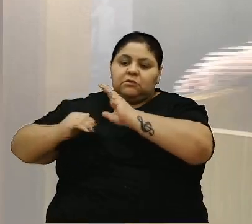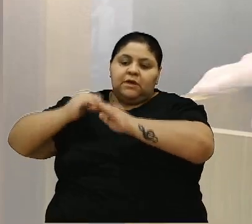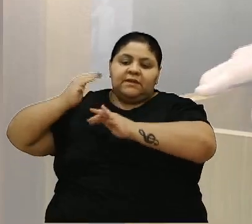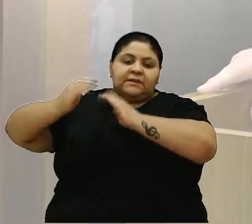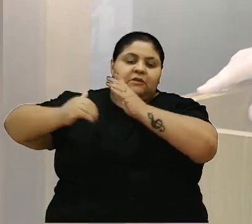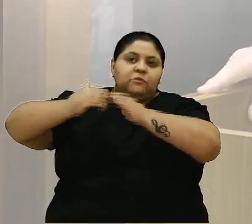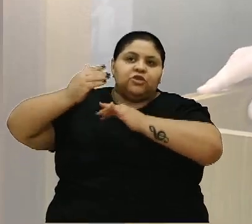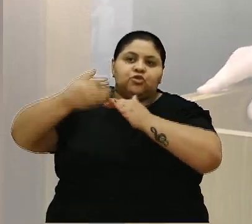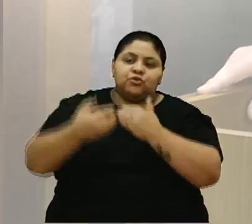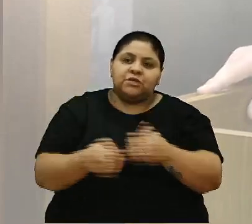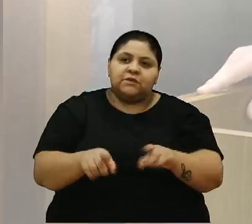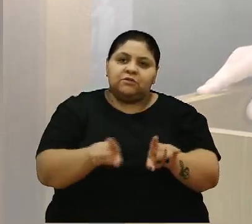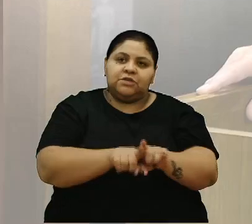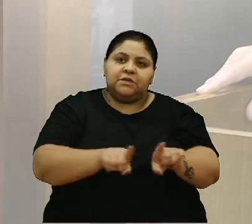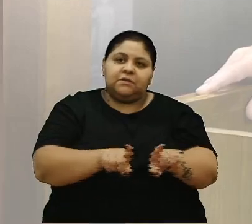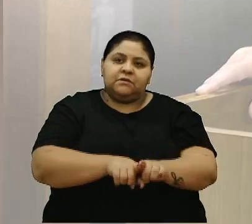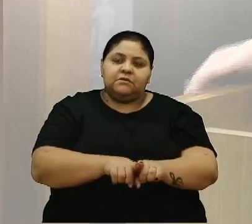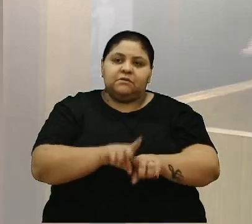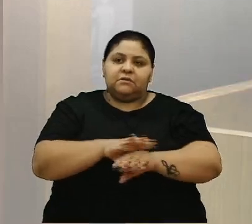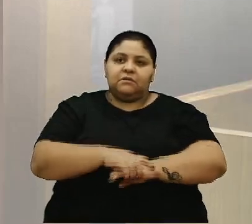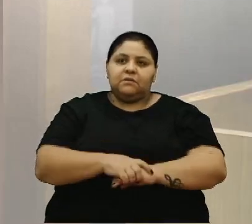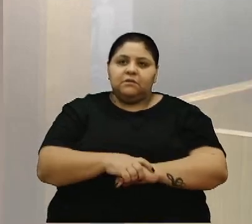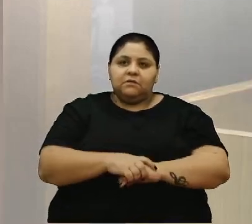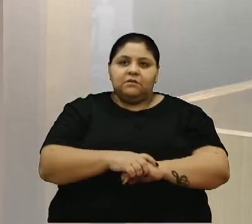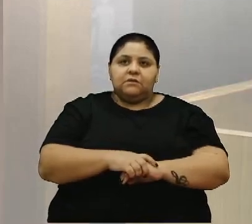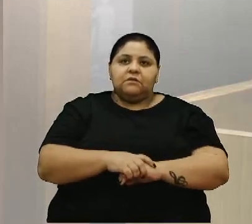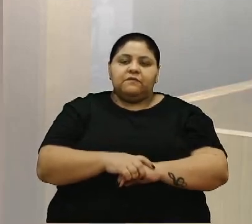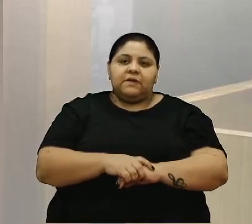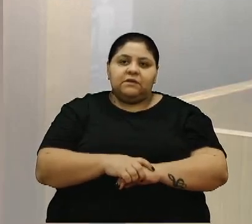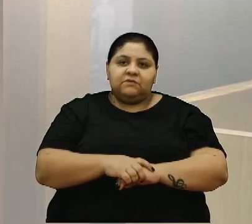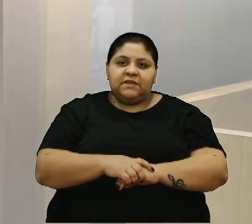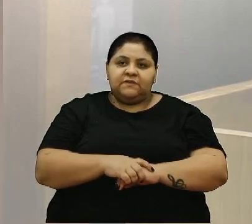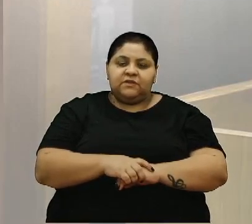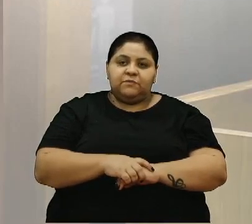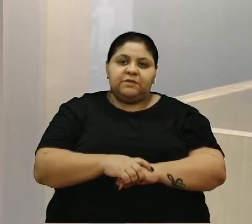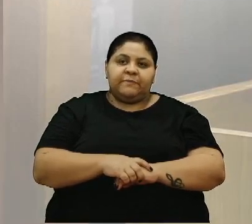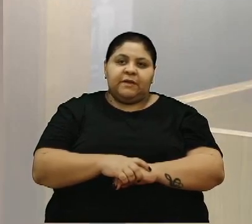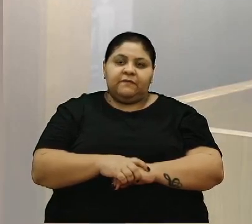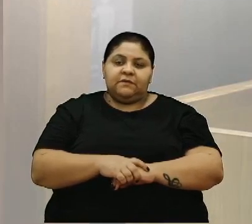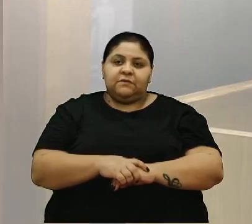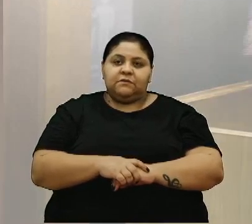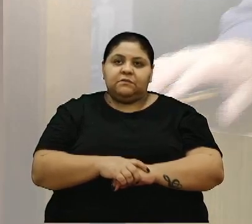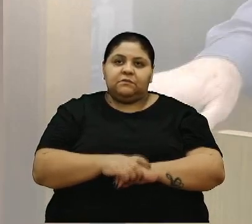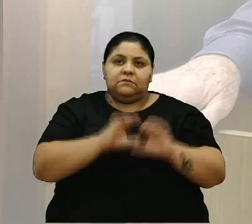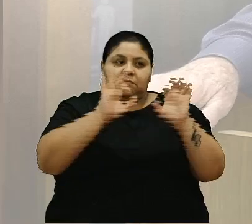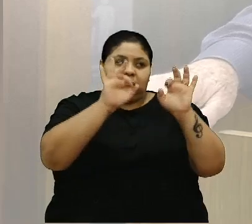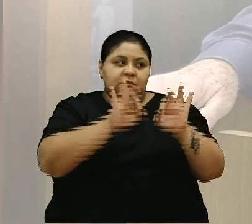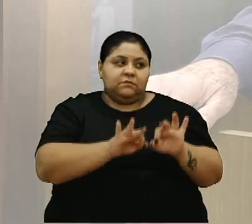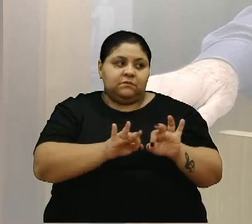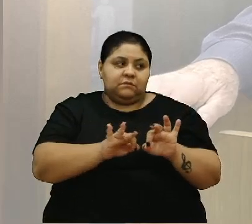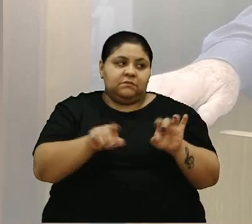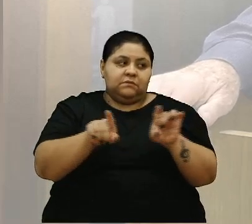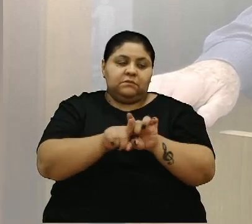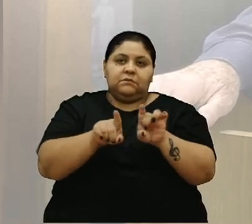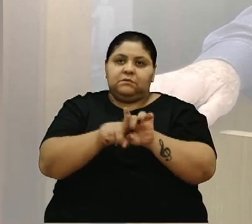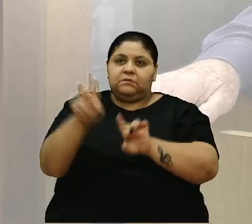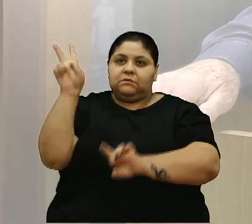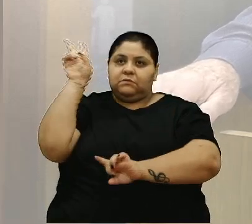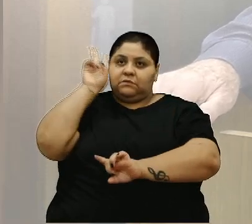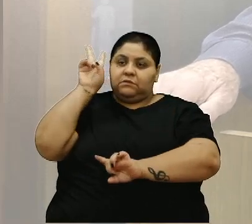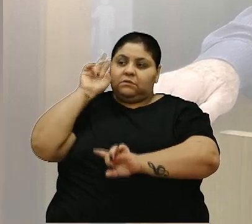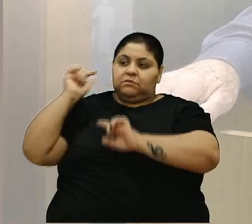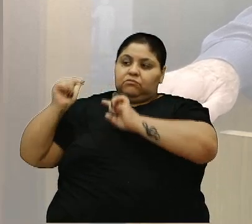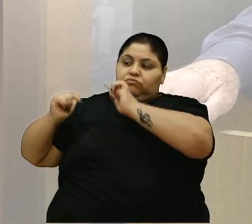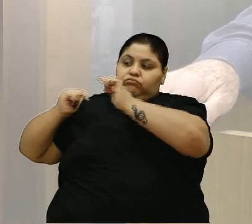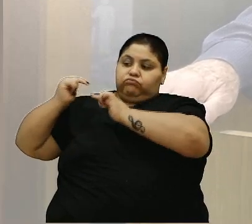geração e sendo valorizadas. E para encerrar, presidente Marisol, a senhora que tem uma história no